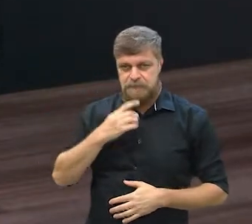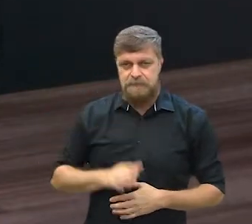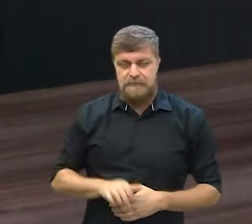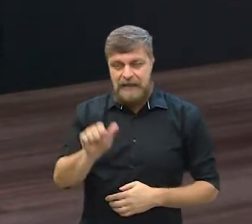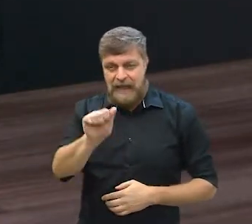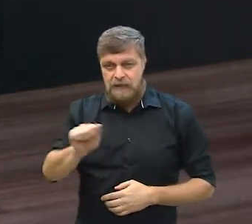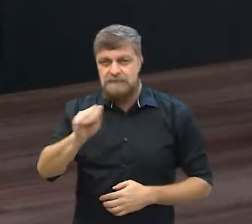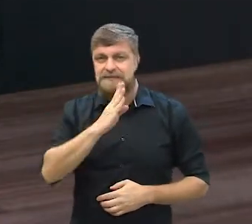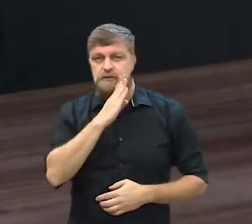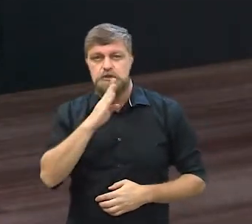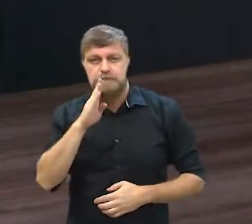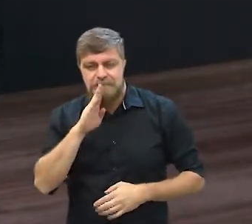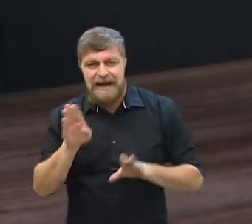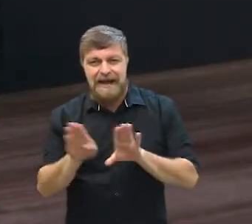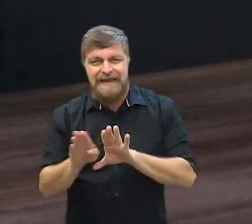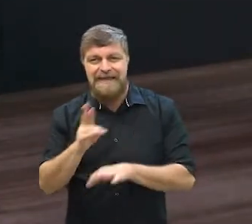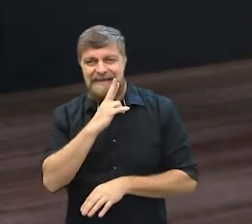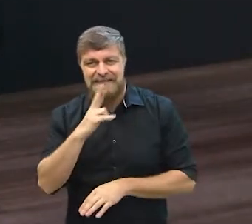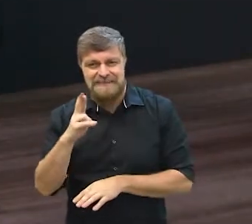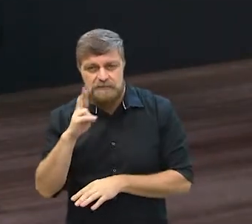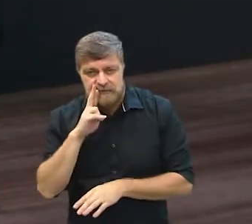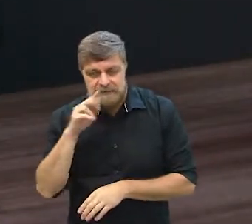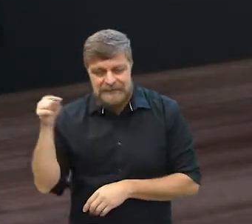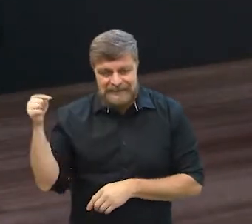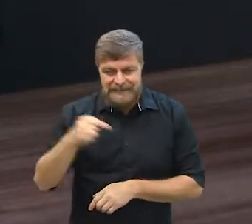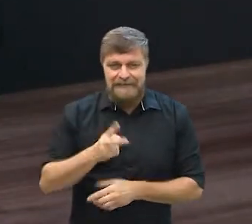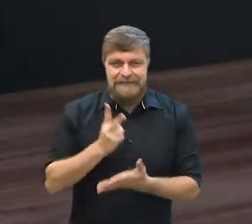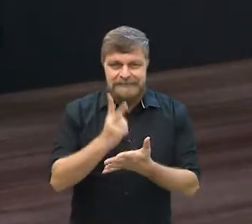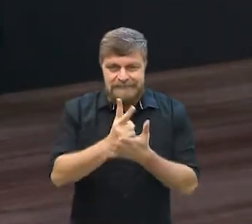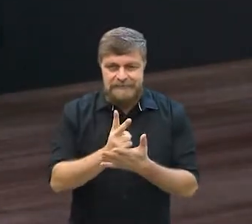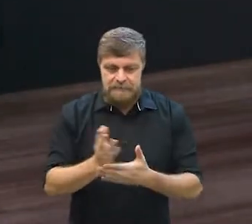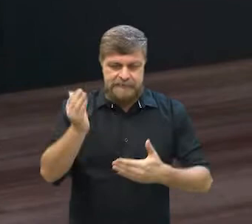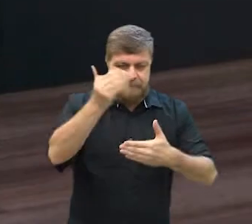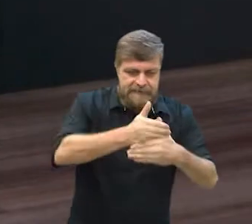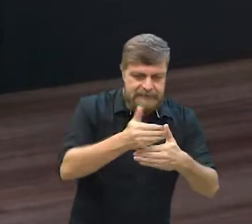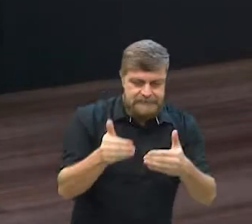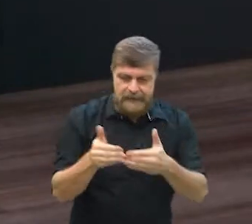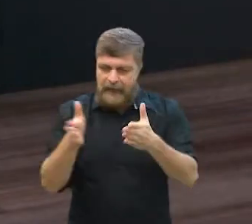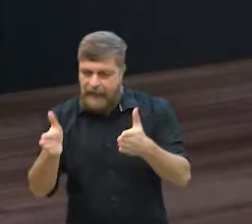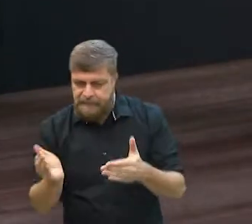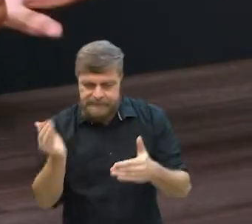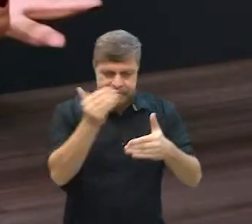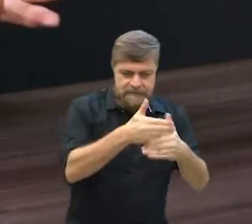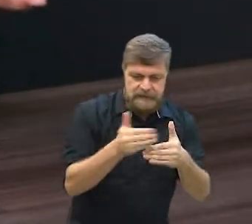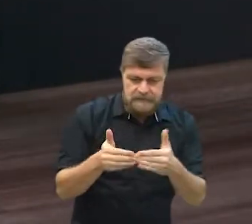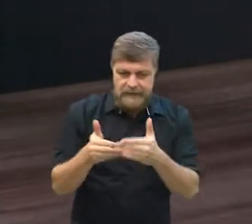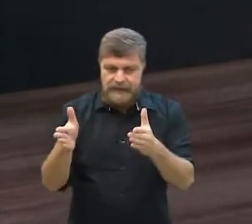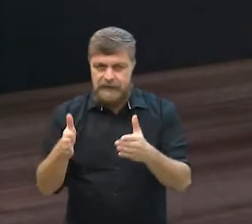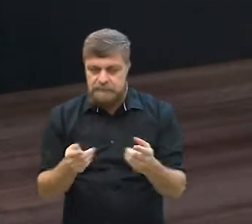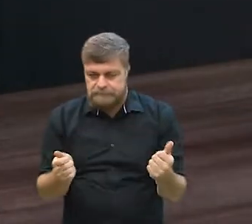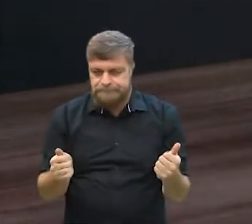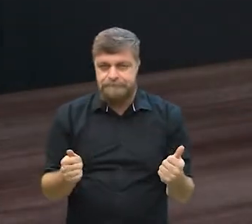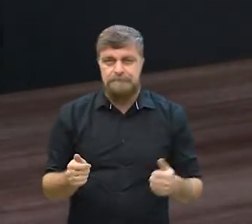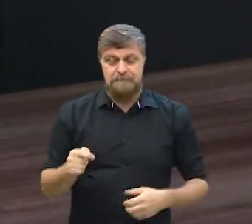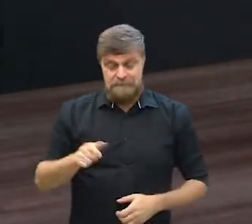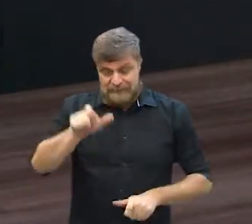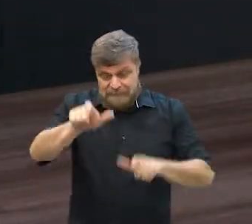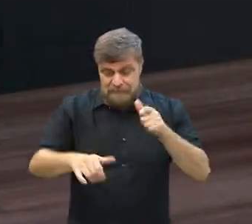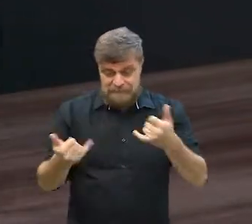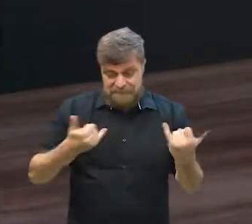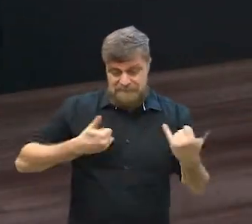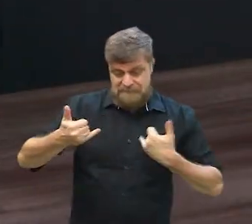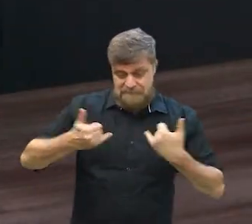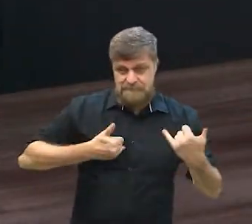da Abrazel, e sempre eles estão nessa ida e volta, né? Fechamento, abertura. E